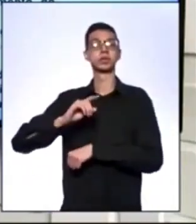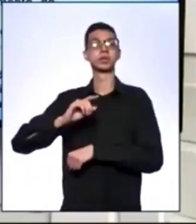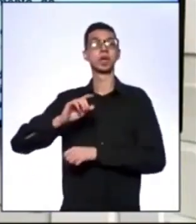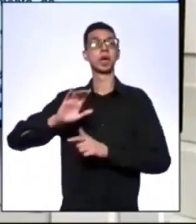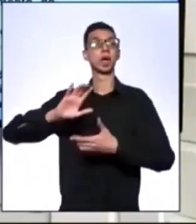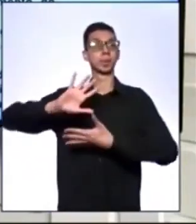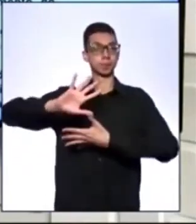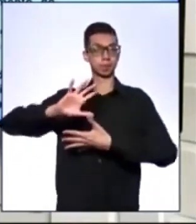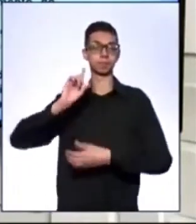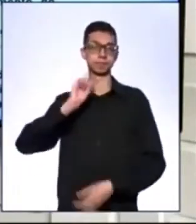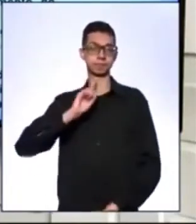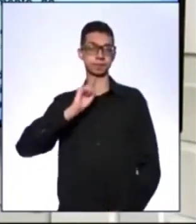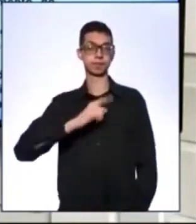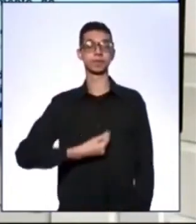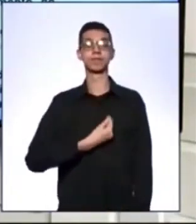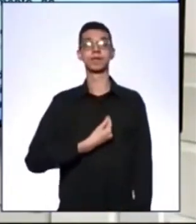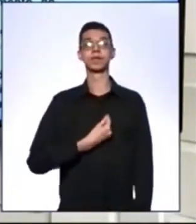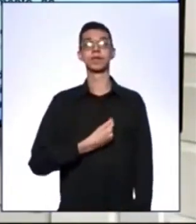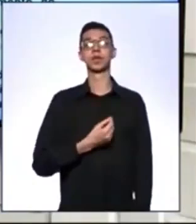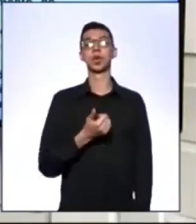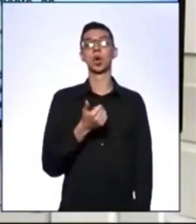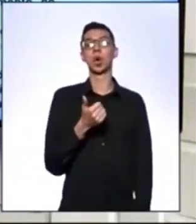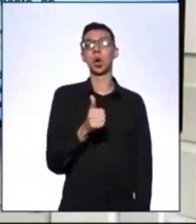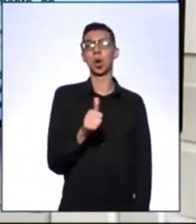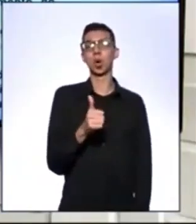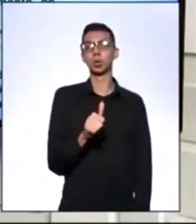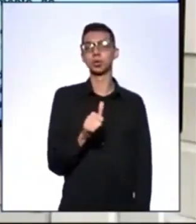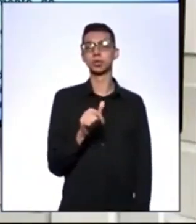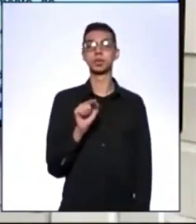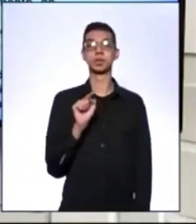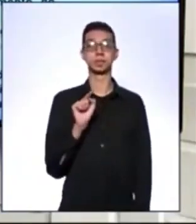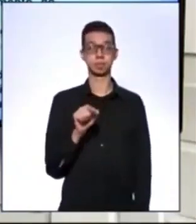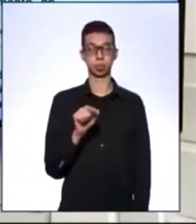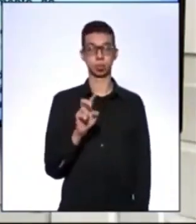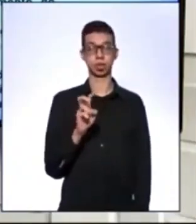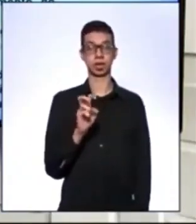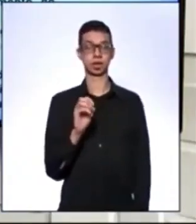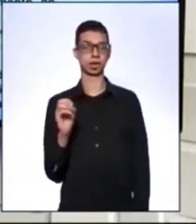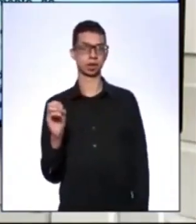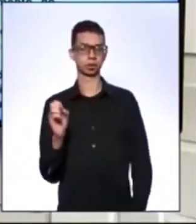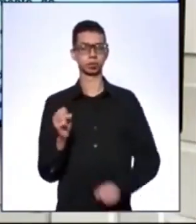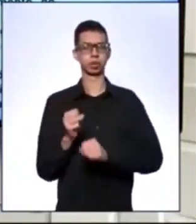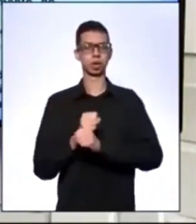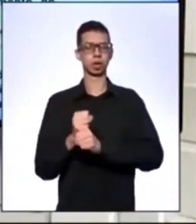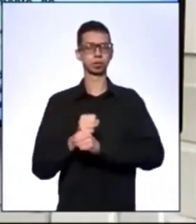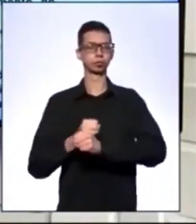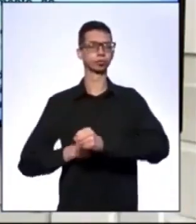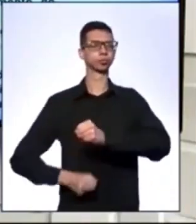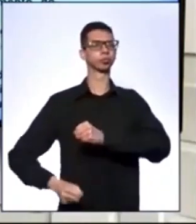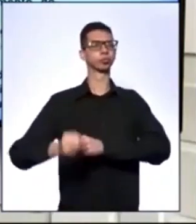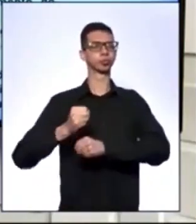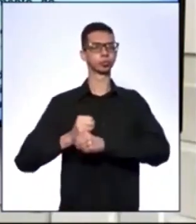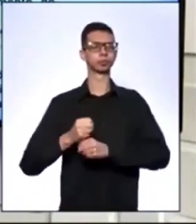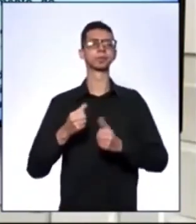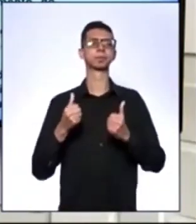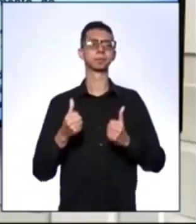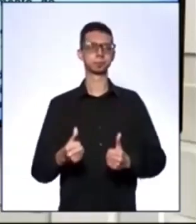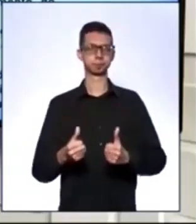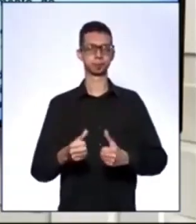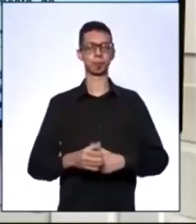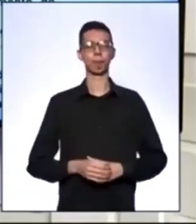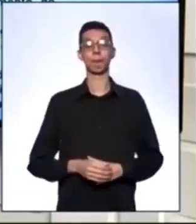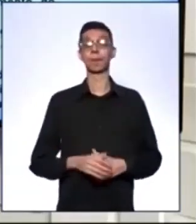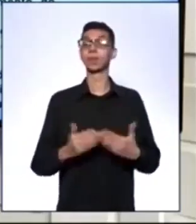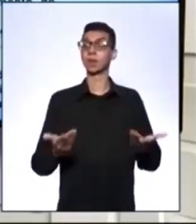que teria vivido por volta de 11.500 anos atrás. Pois bem, até muito recentemente, acreditava-se,